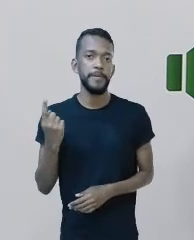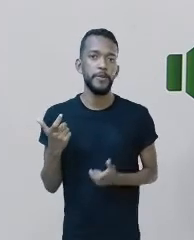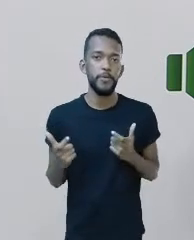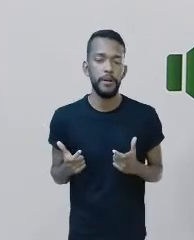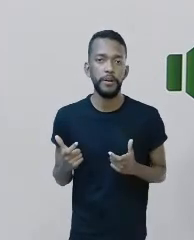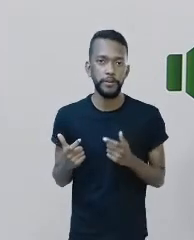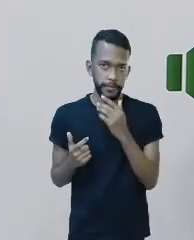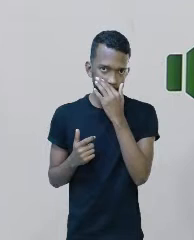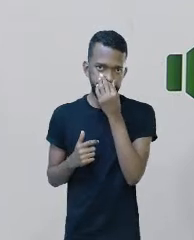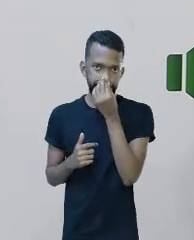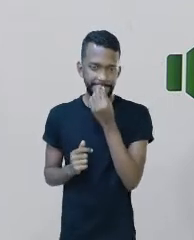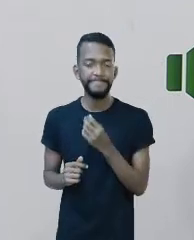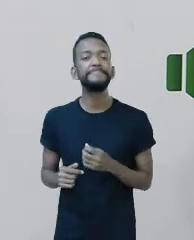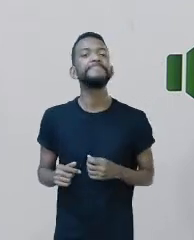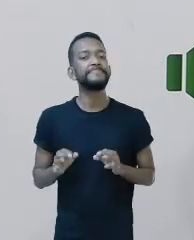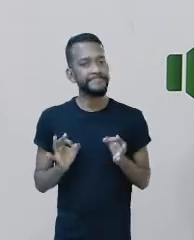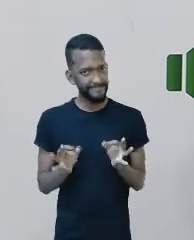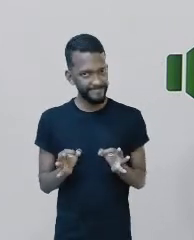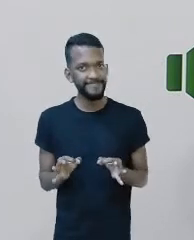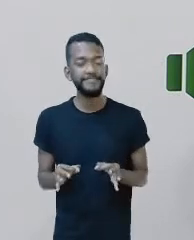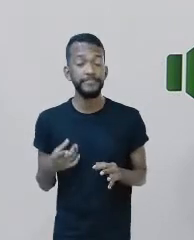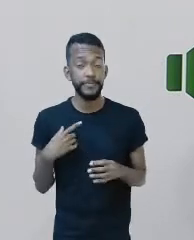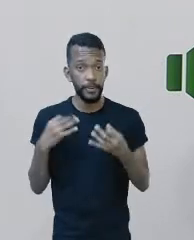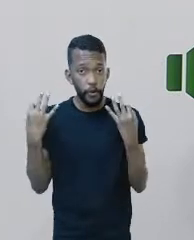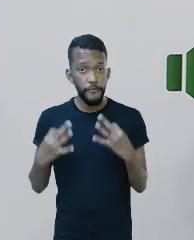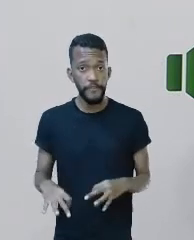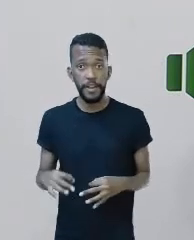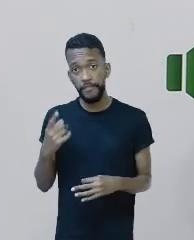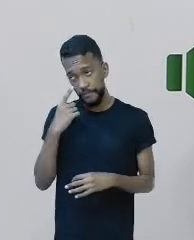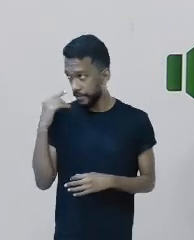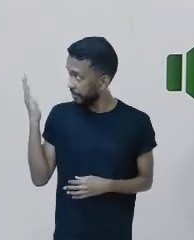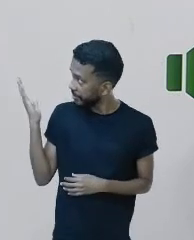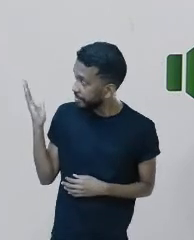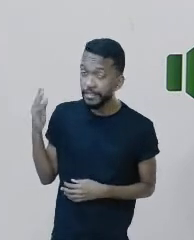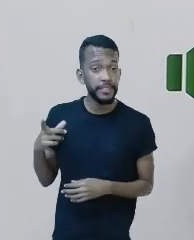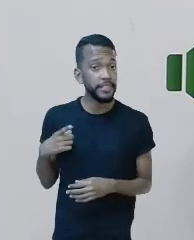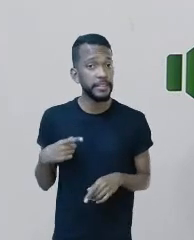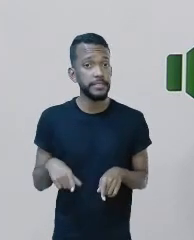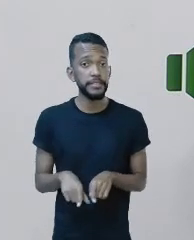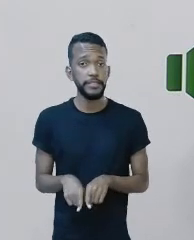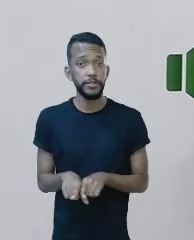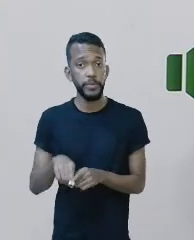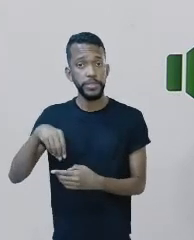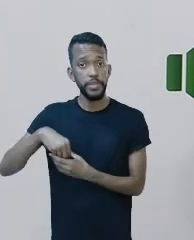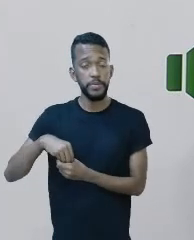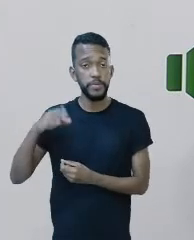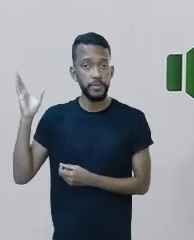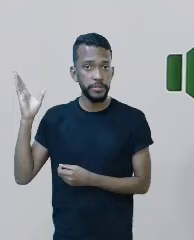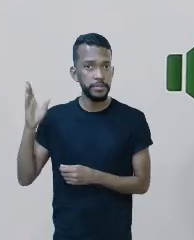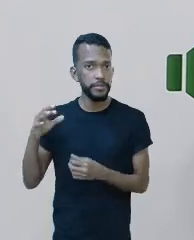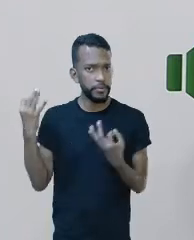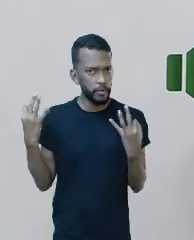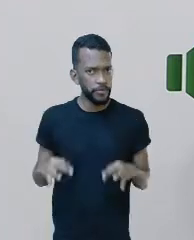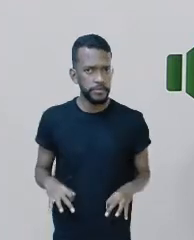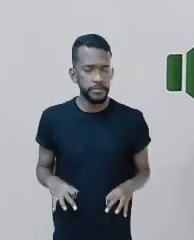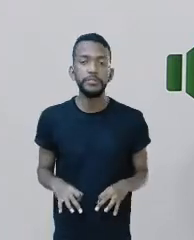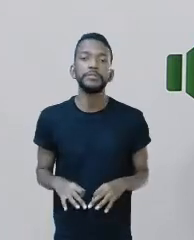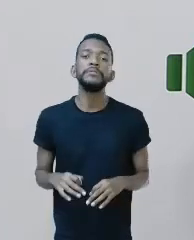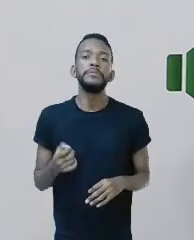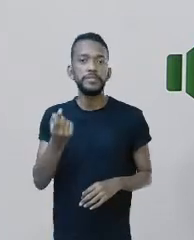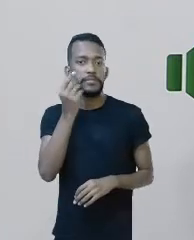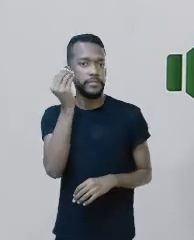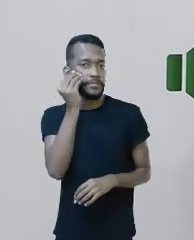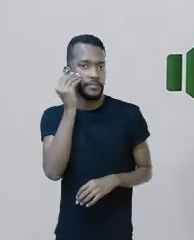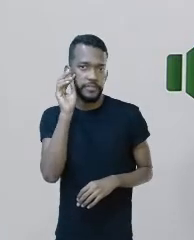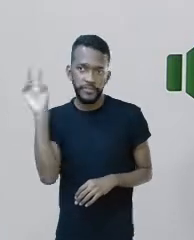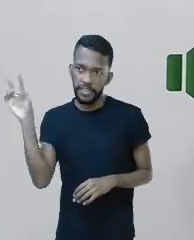primeiro? Foi? Pronto, então confere aí. E aqui, na situação problema? Vai conferir? Veja lá se